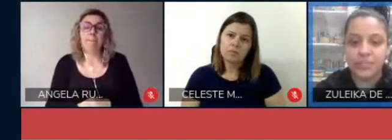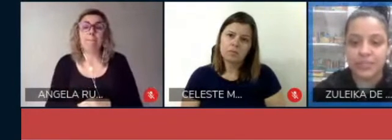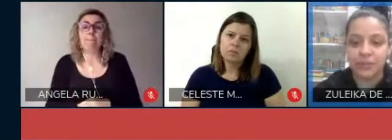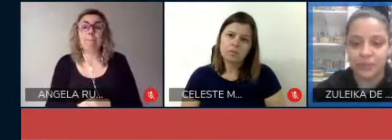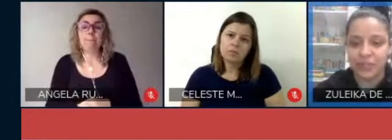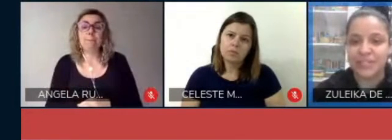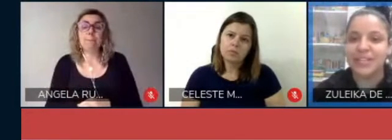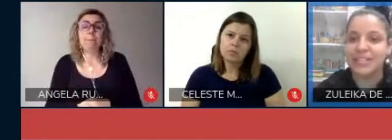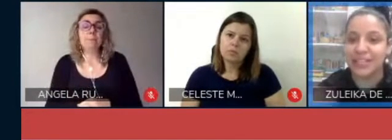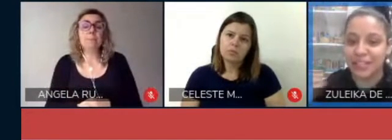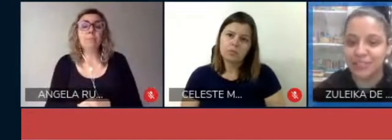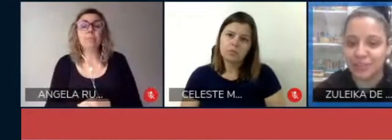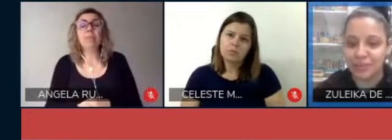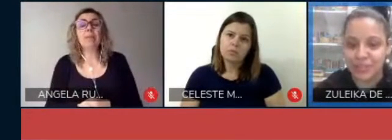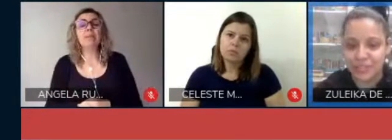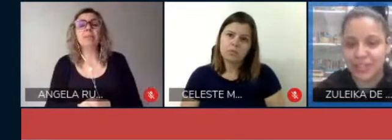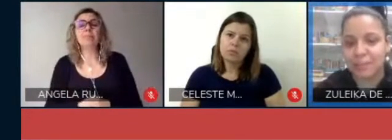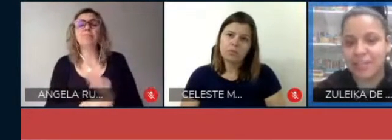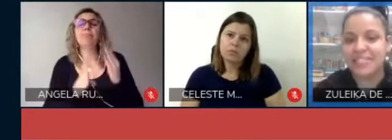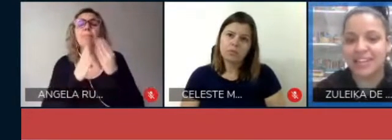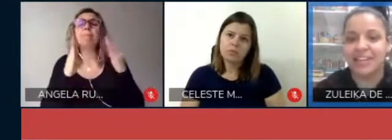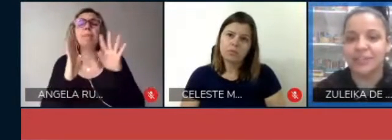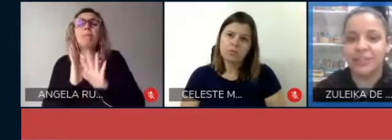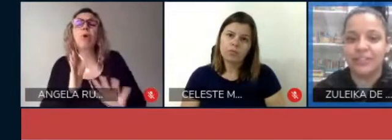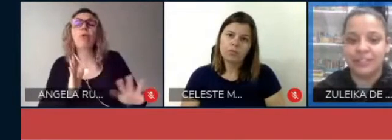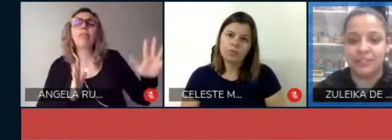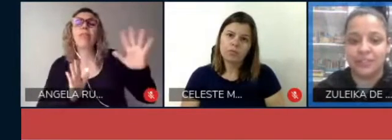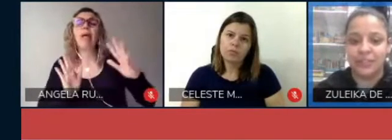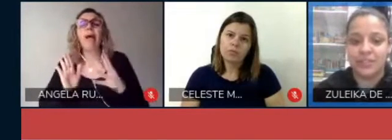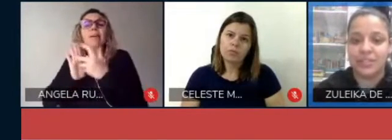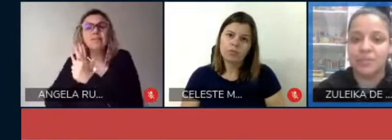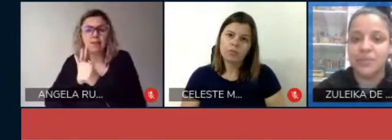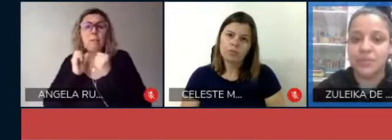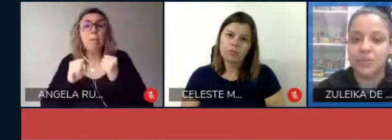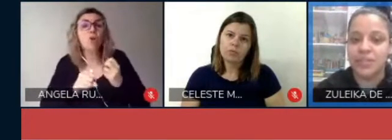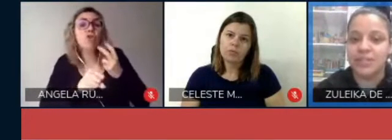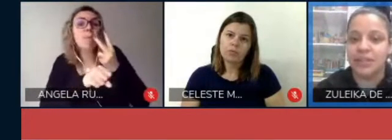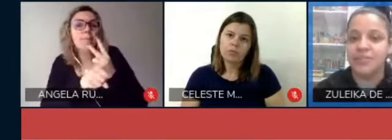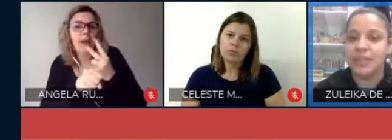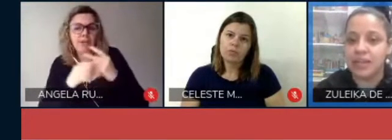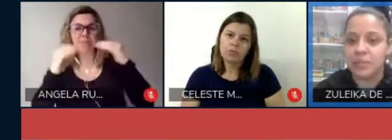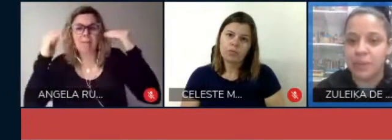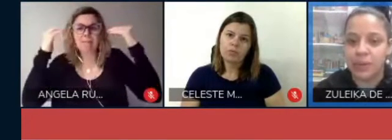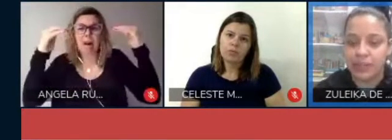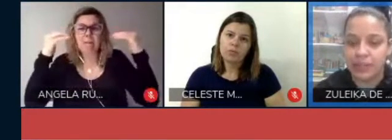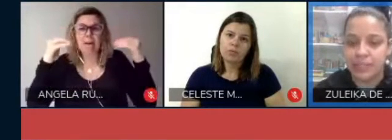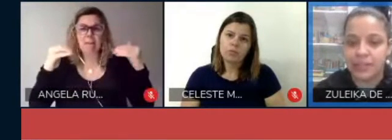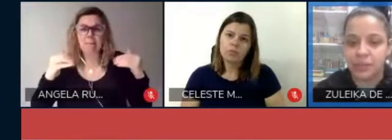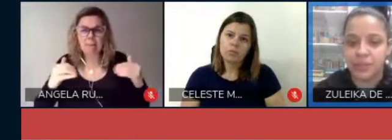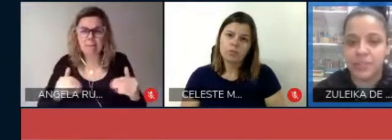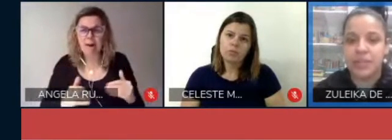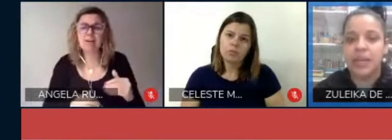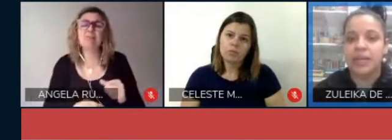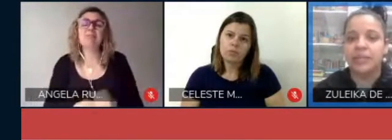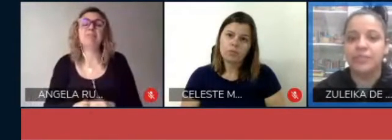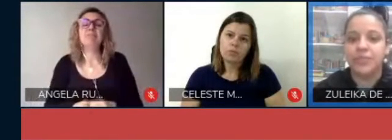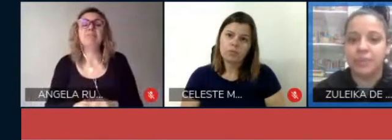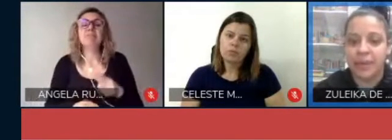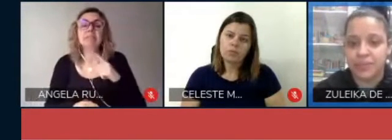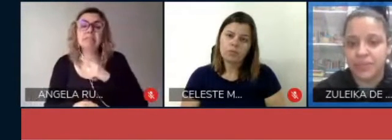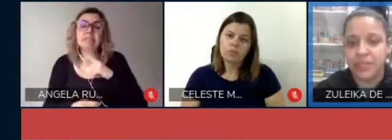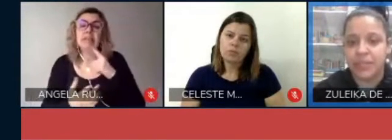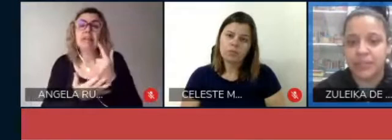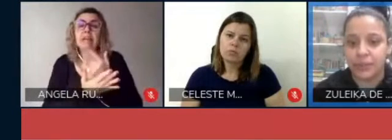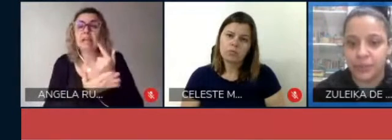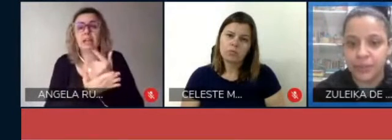A composição desse acervo que pode ser emprestado, então, né, nós temos nos acervos das bibliotecas da URGS